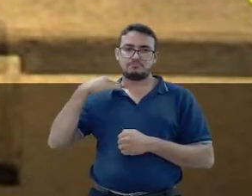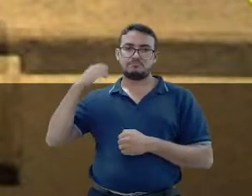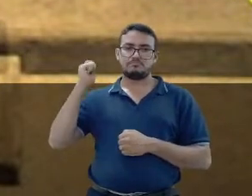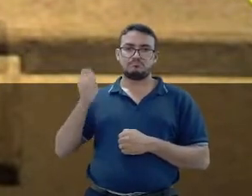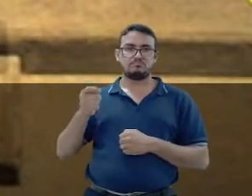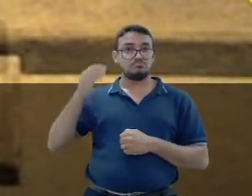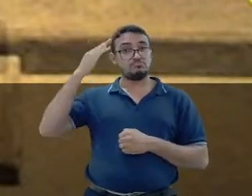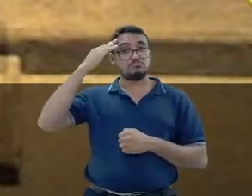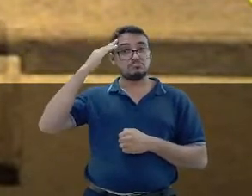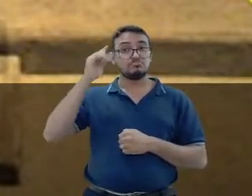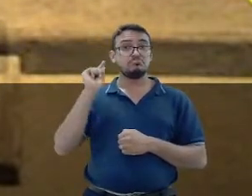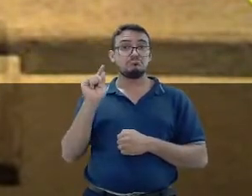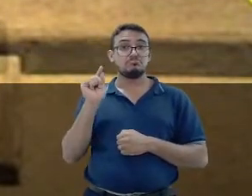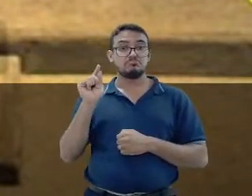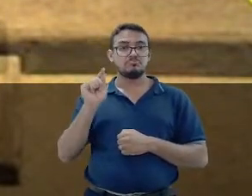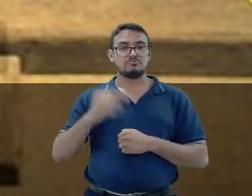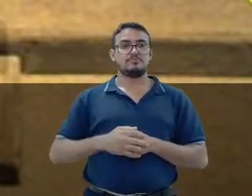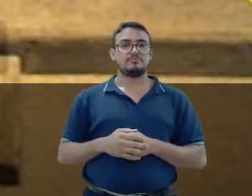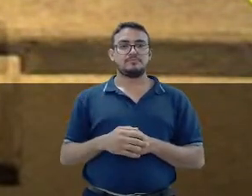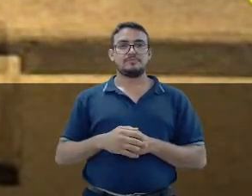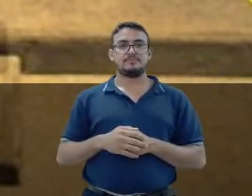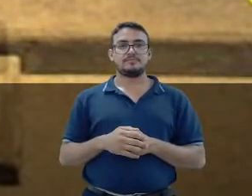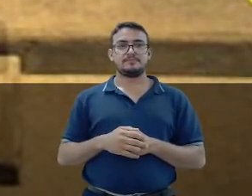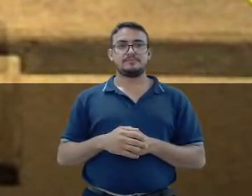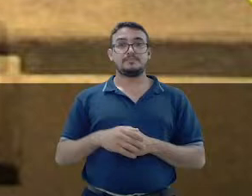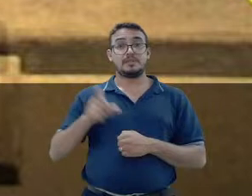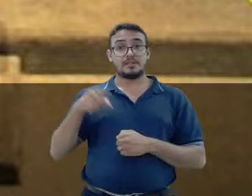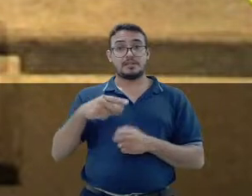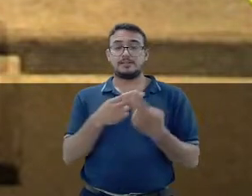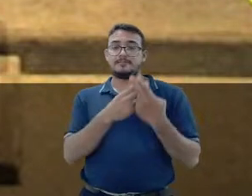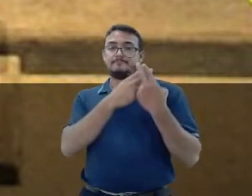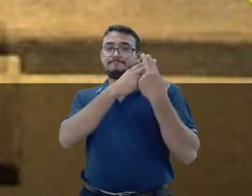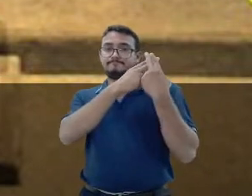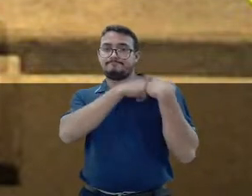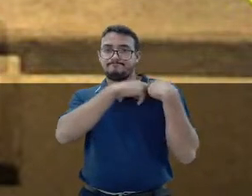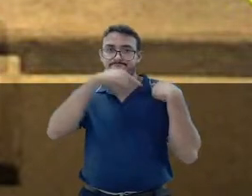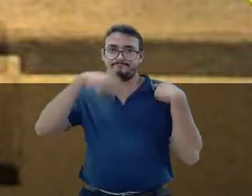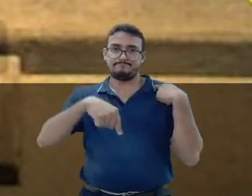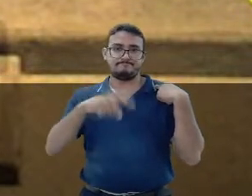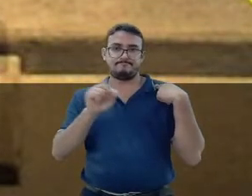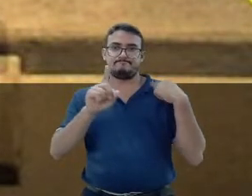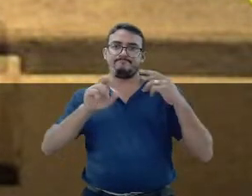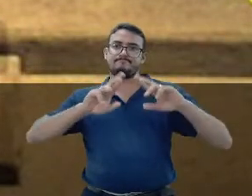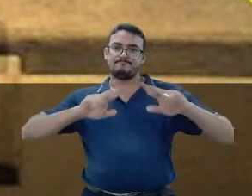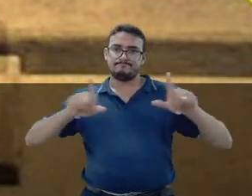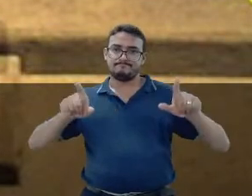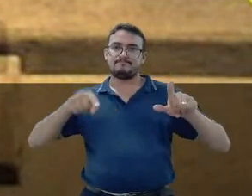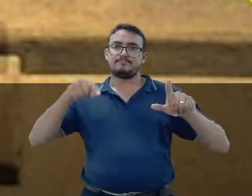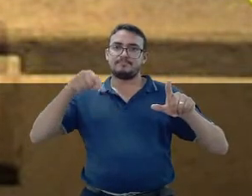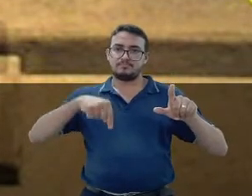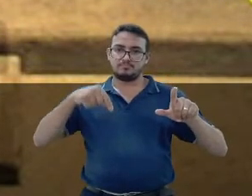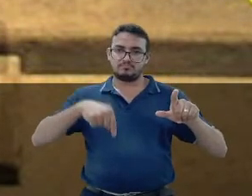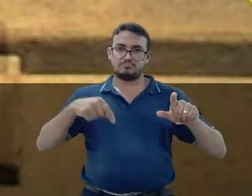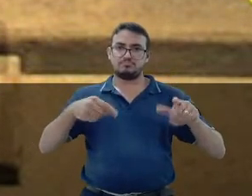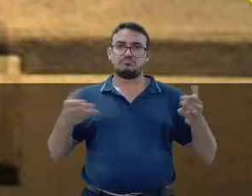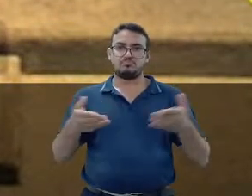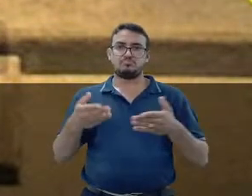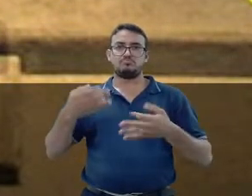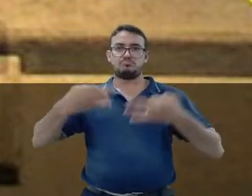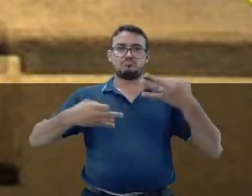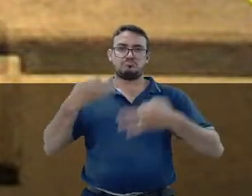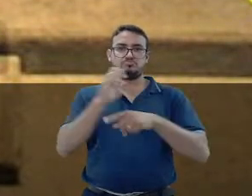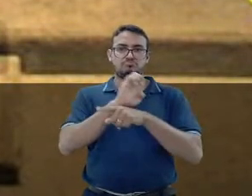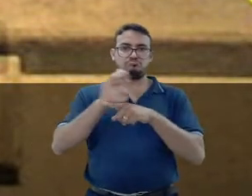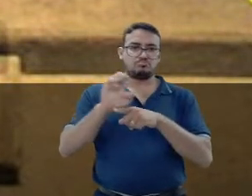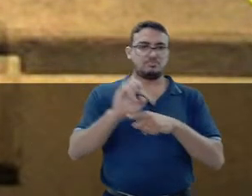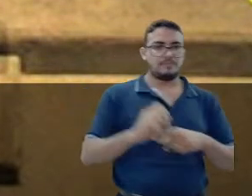procuração, que se tratava de matéria de competência civil e hoje tramita na Justiça Estadual, ali na, vara, na comarca